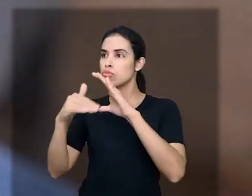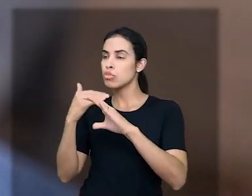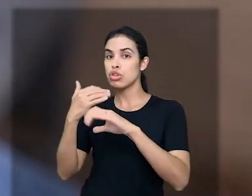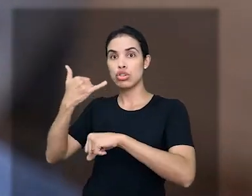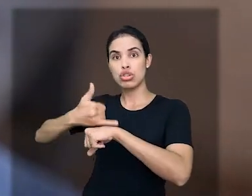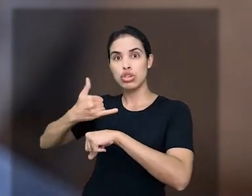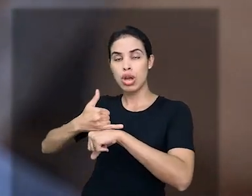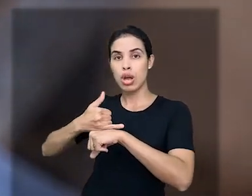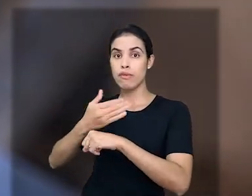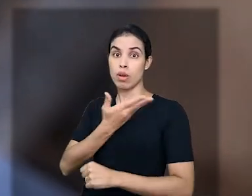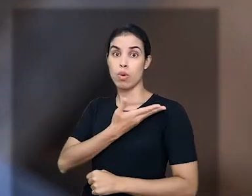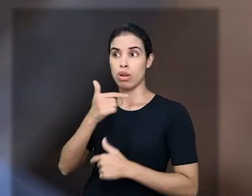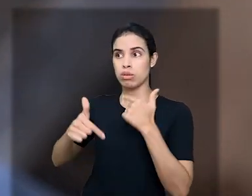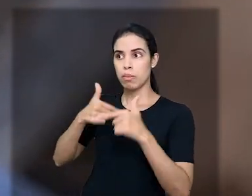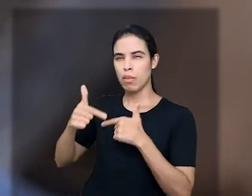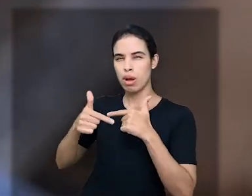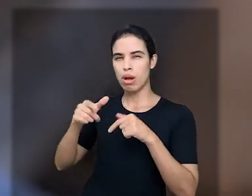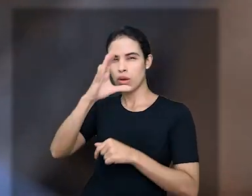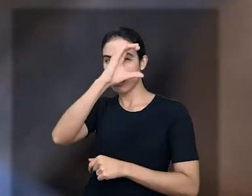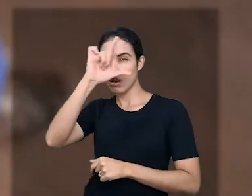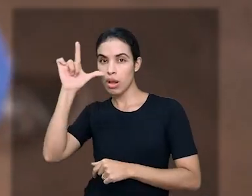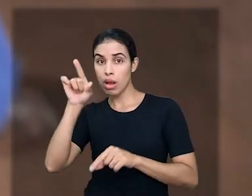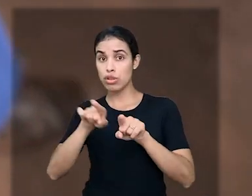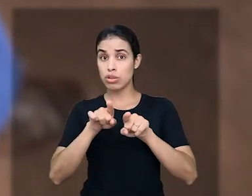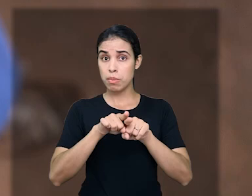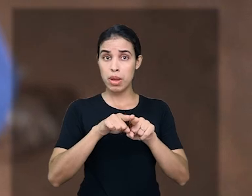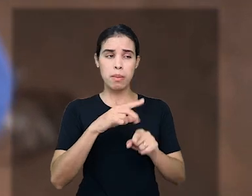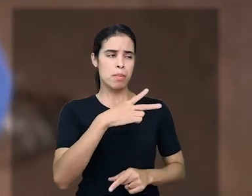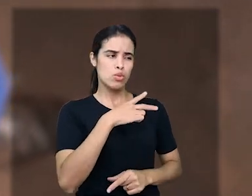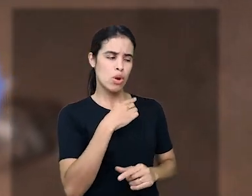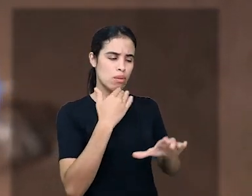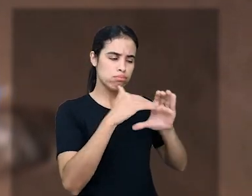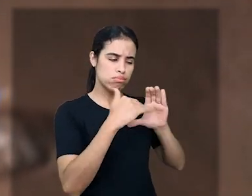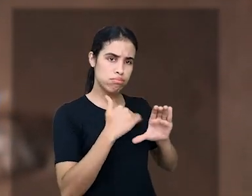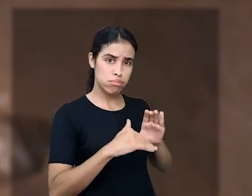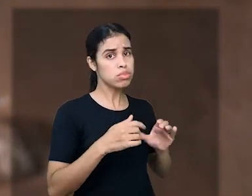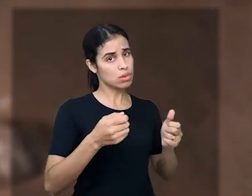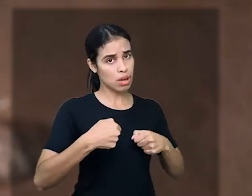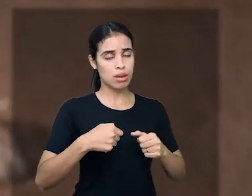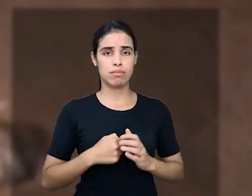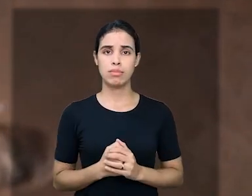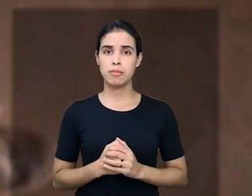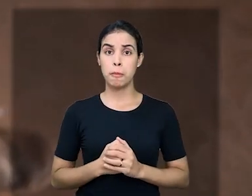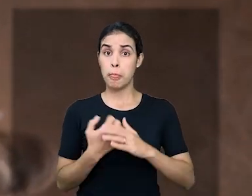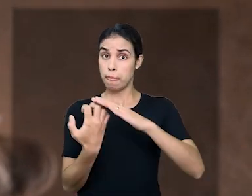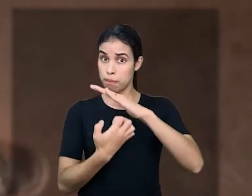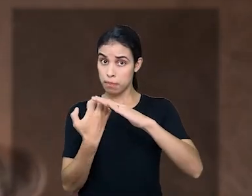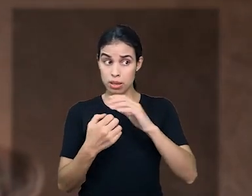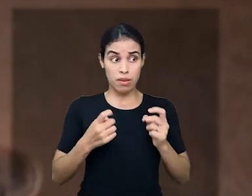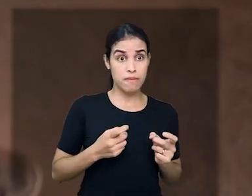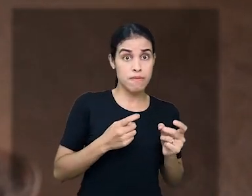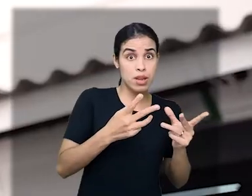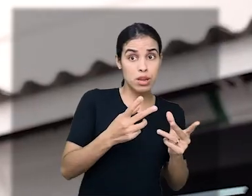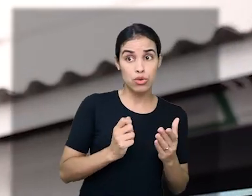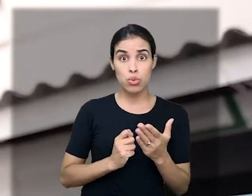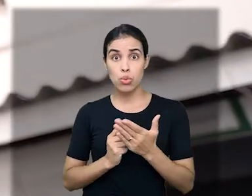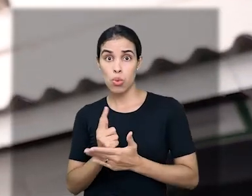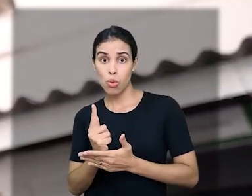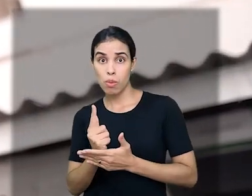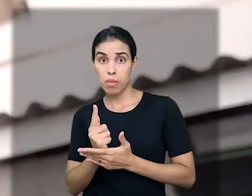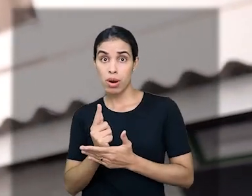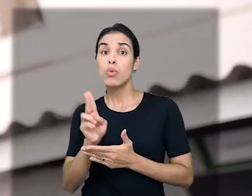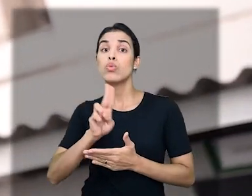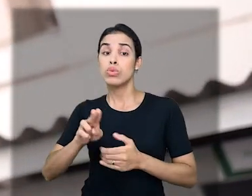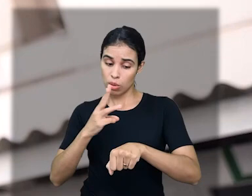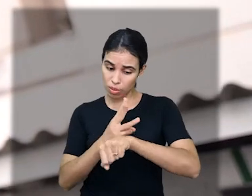com colegas, clientes, além de manter contato com pessoas da vida pessoal. Empresas fazem negócios por meio da